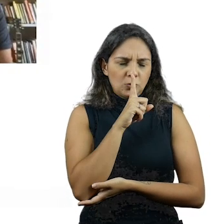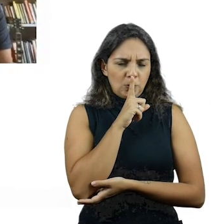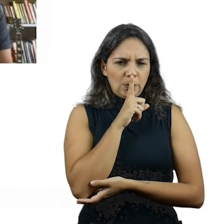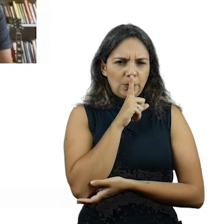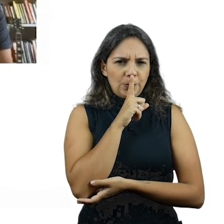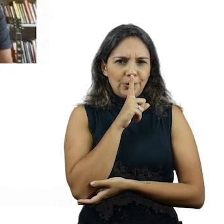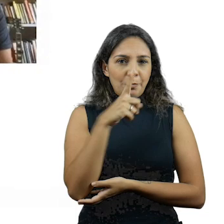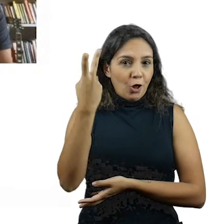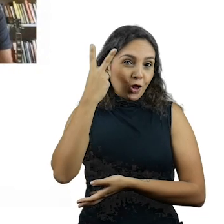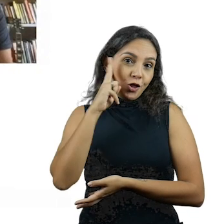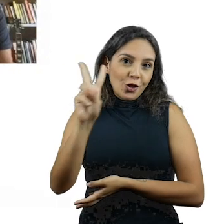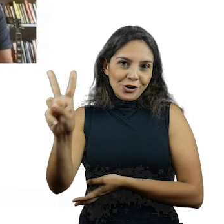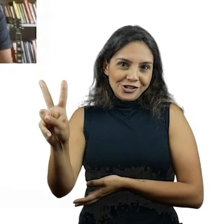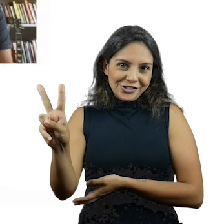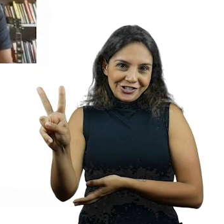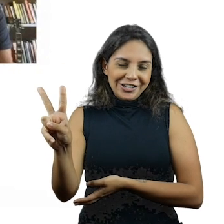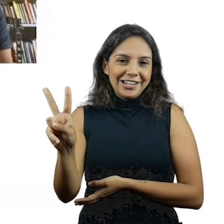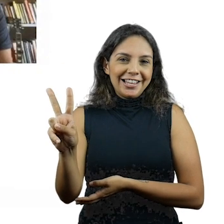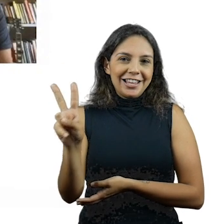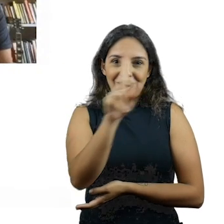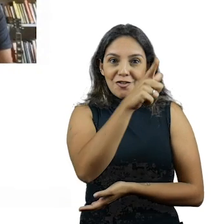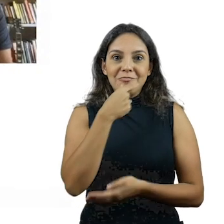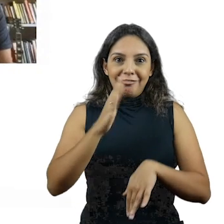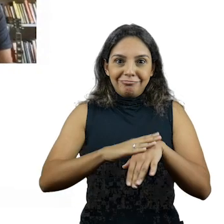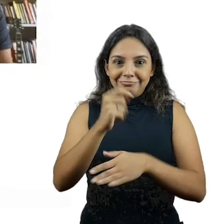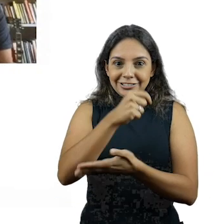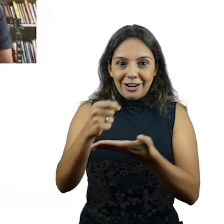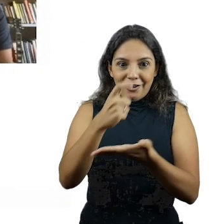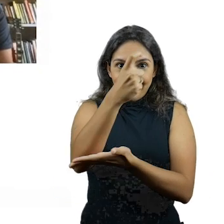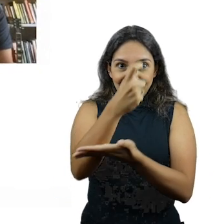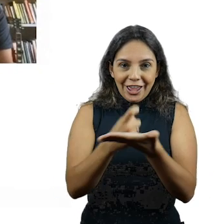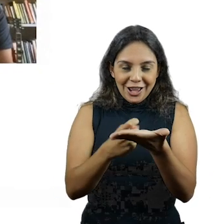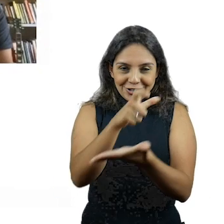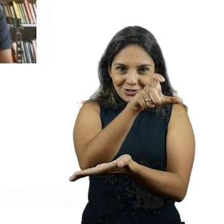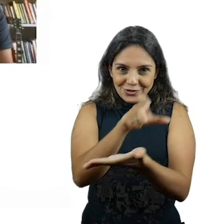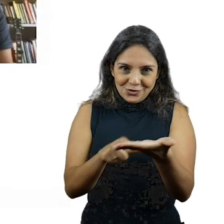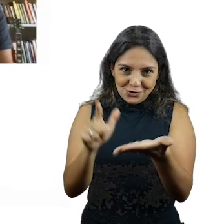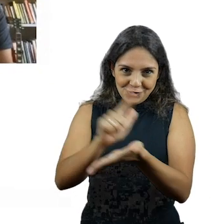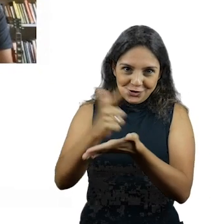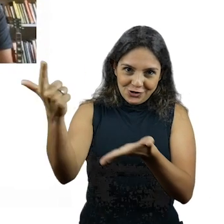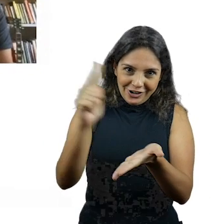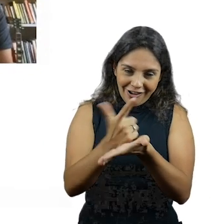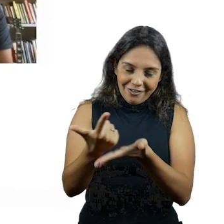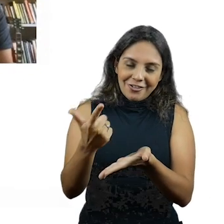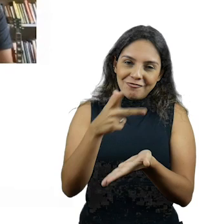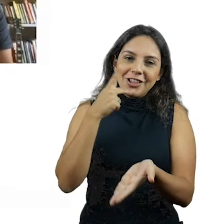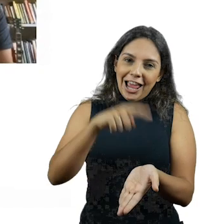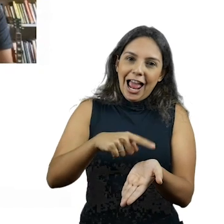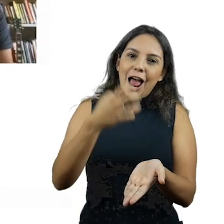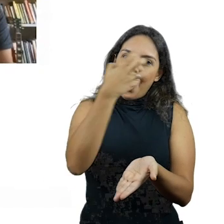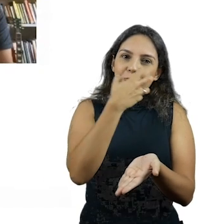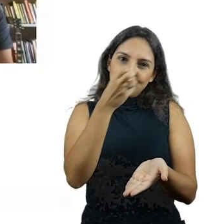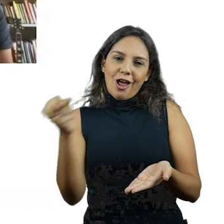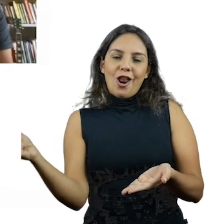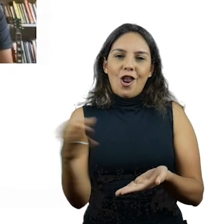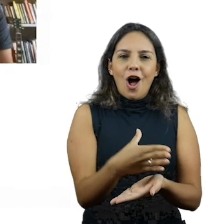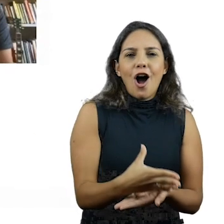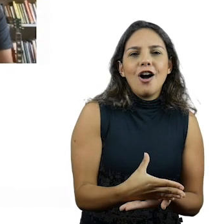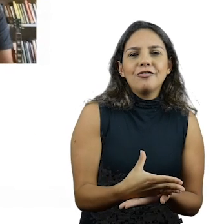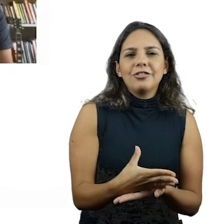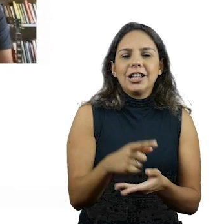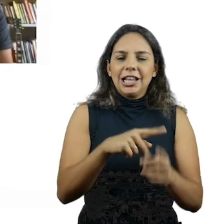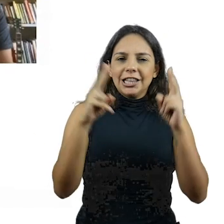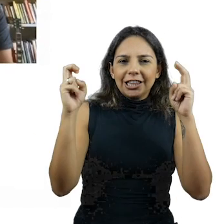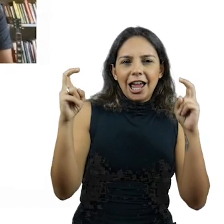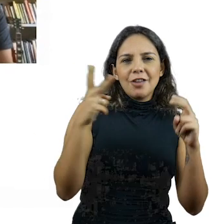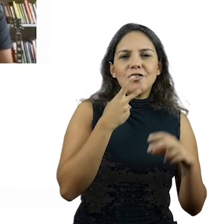calado. 2 dias depois saiu aquela matéria, grande texto que ele fez sobre os Titãs, falando da inovação,